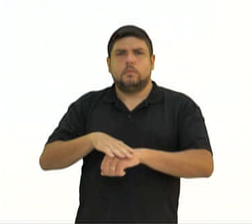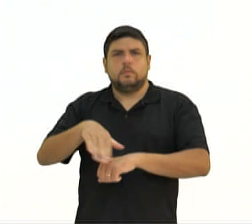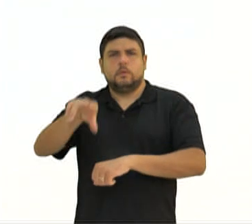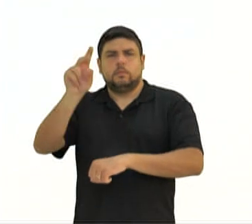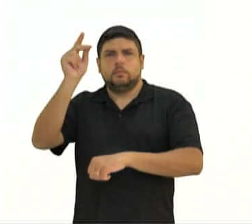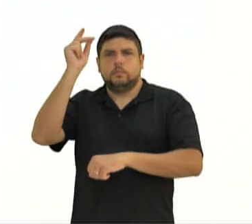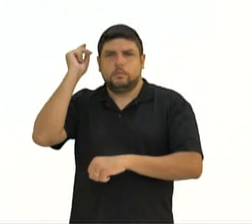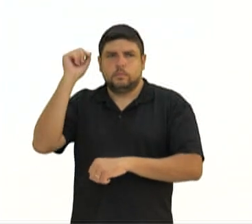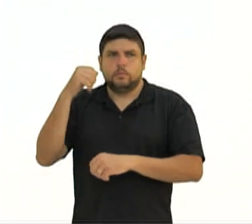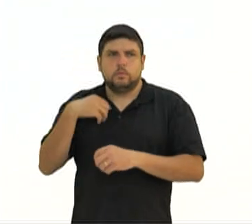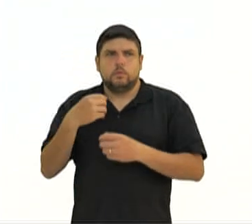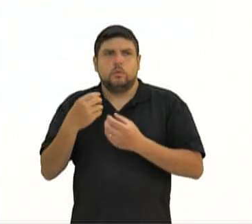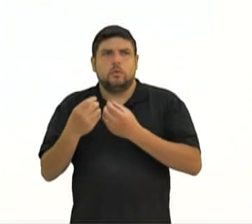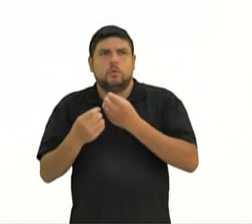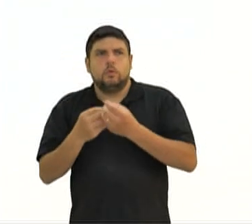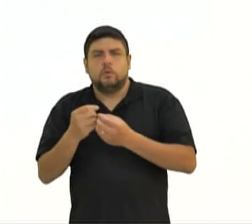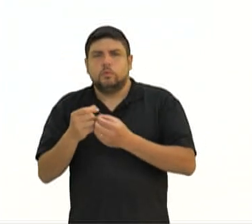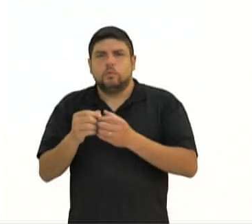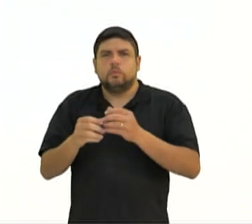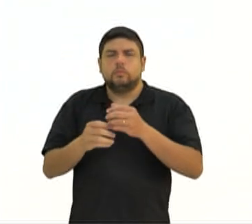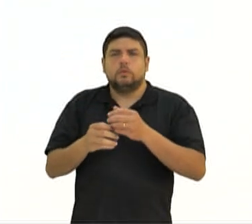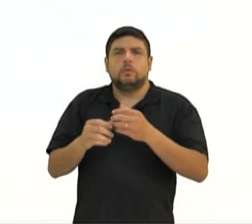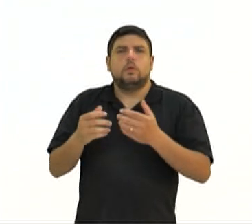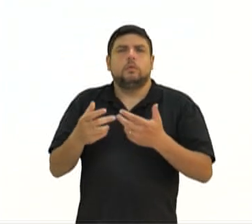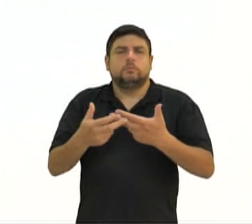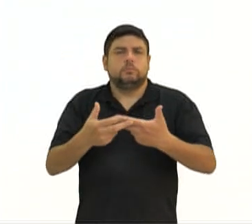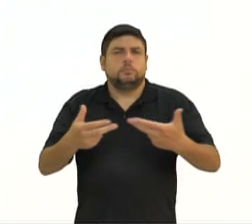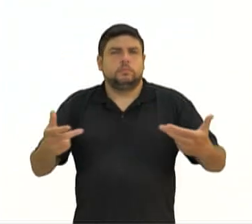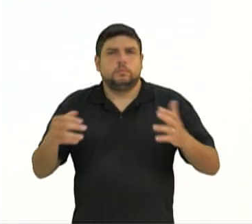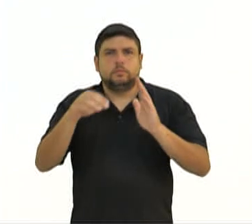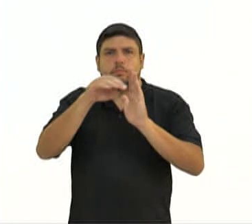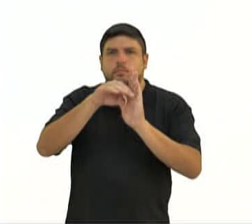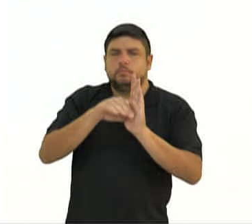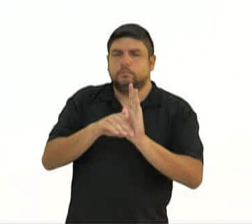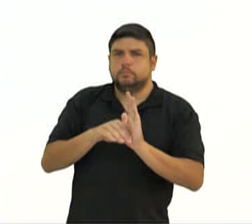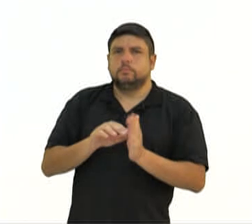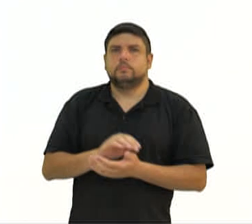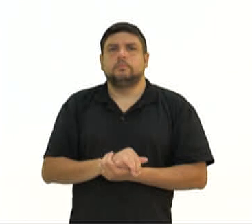Mangueiras, Formigas, Marajoaras e Aruã.